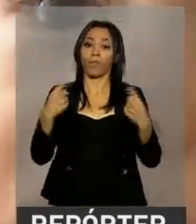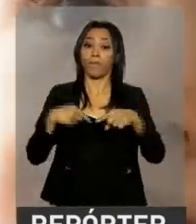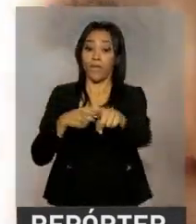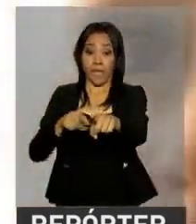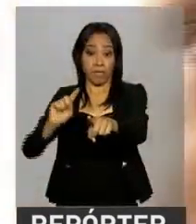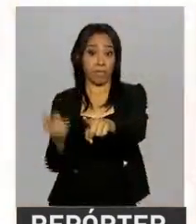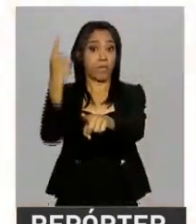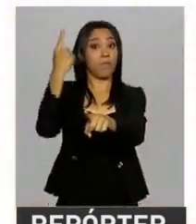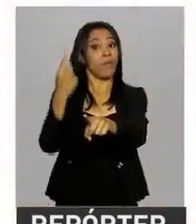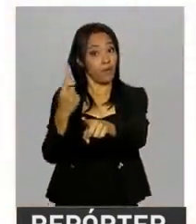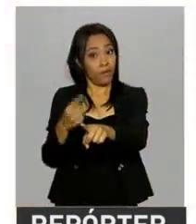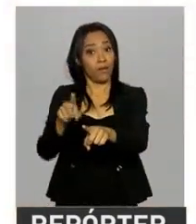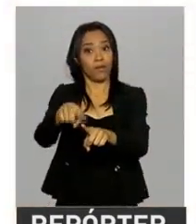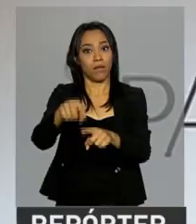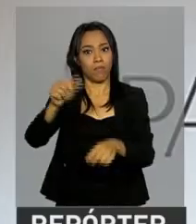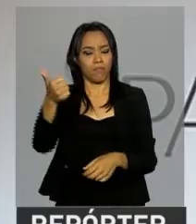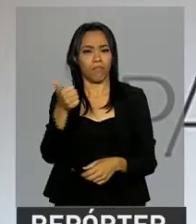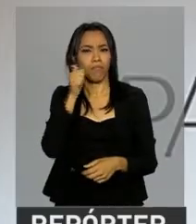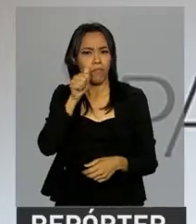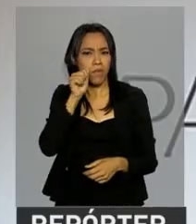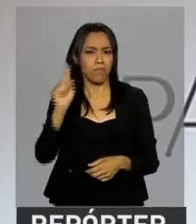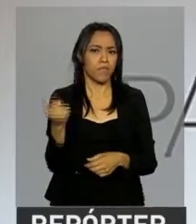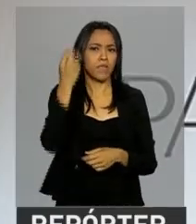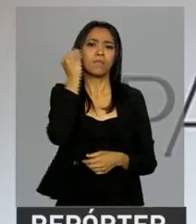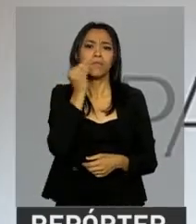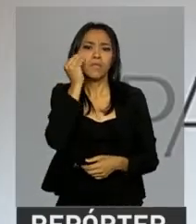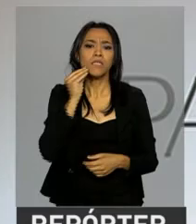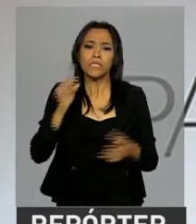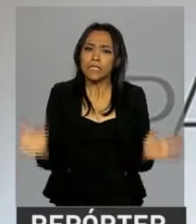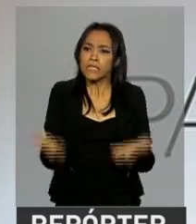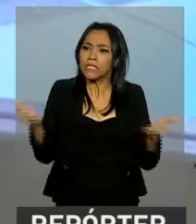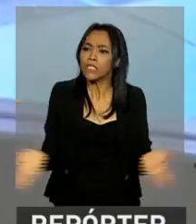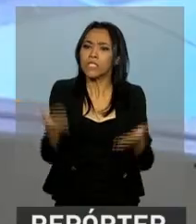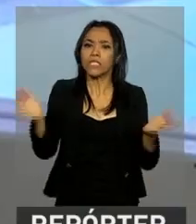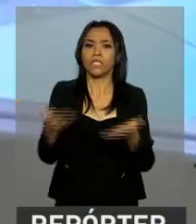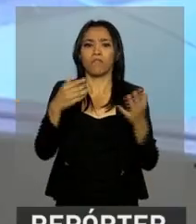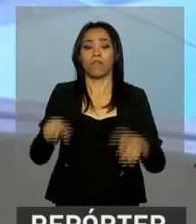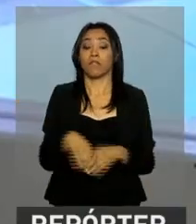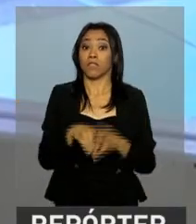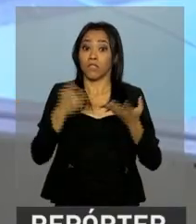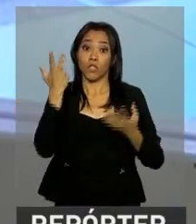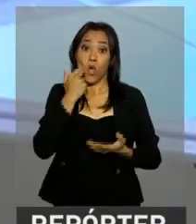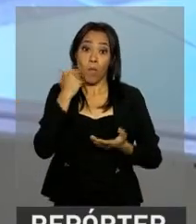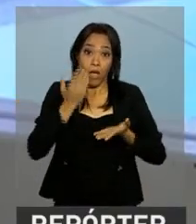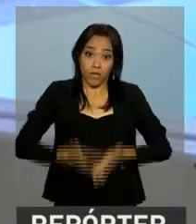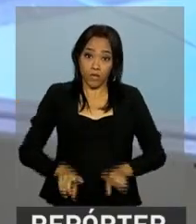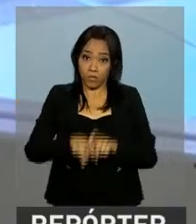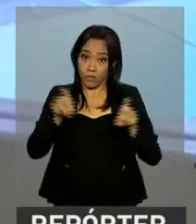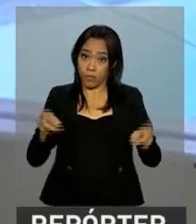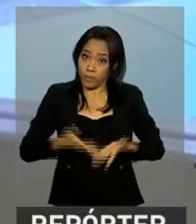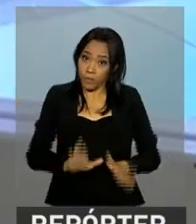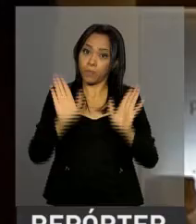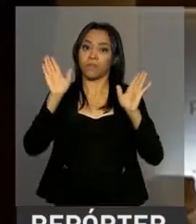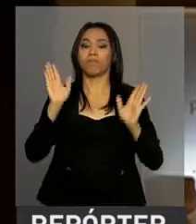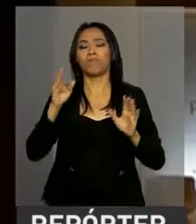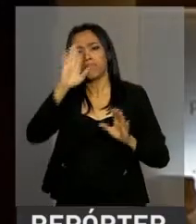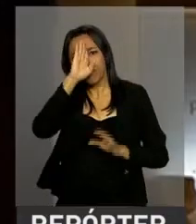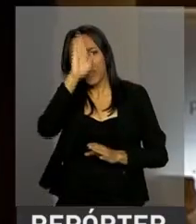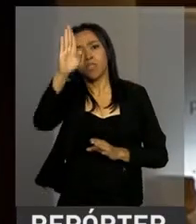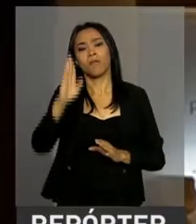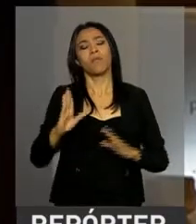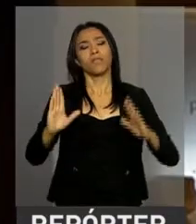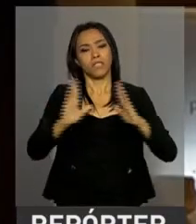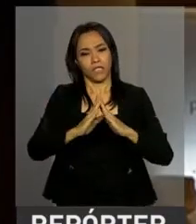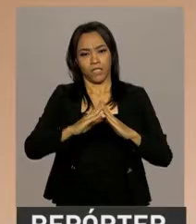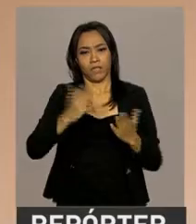do projeto para o adequado que incentivos partos normais principalmente na rede privada de saúde esse